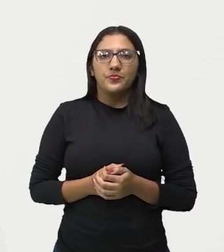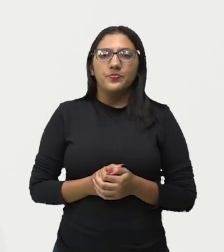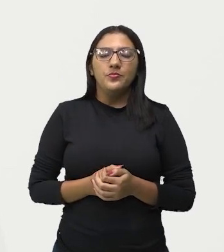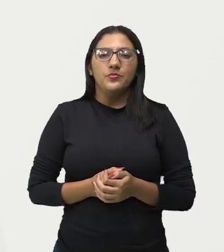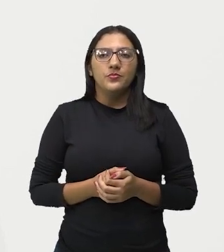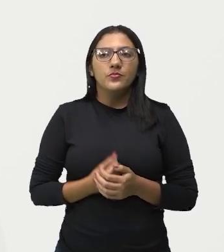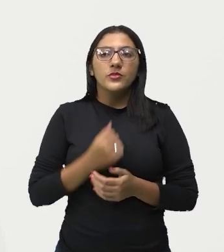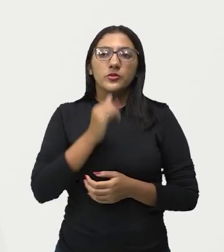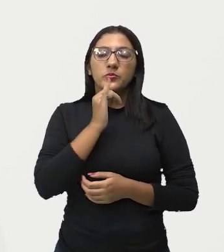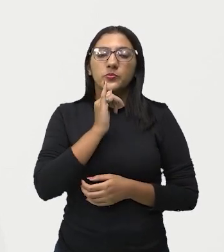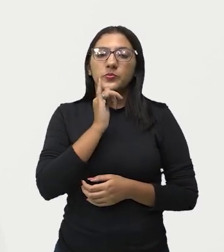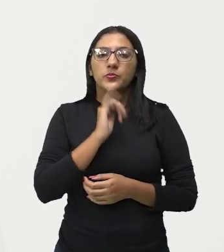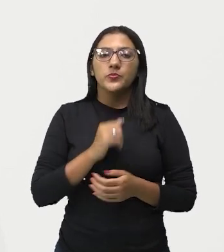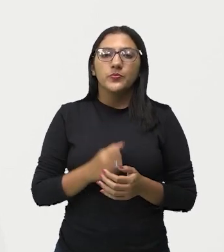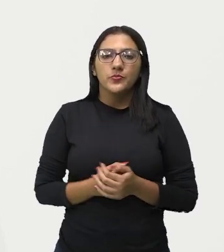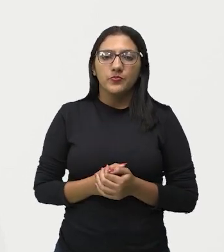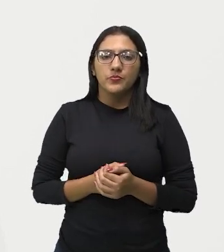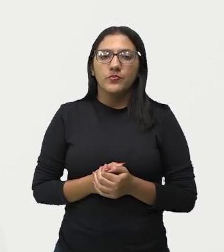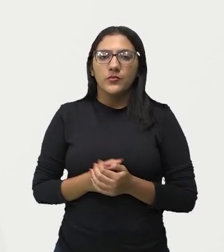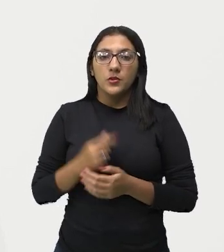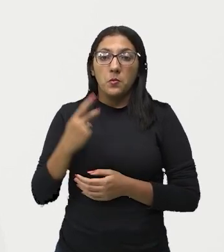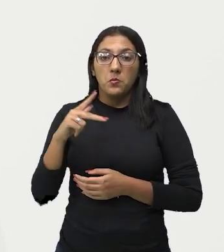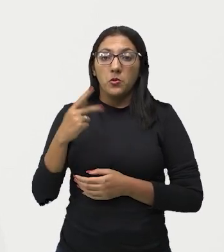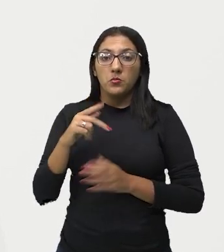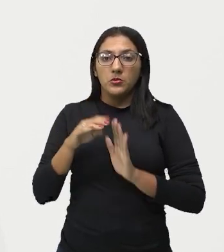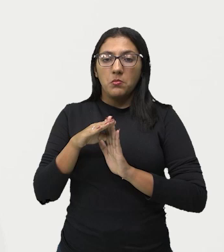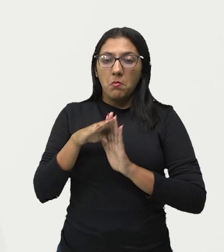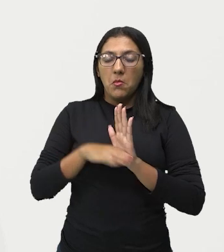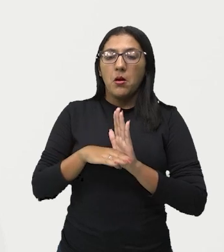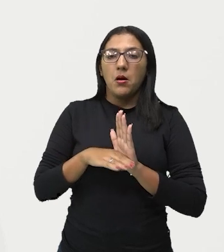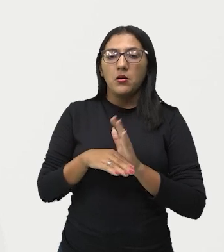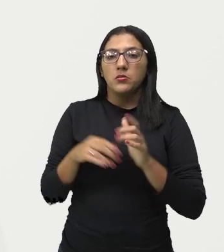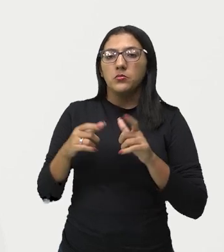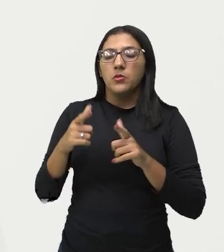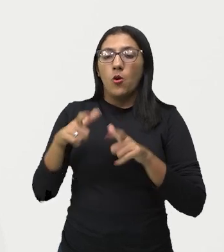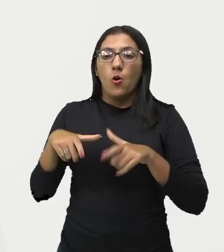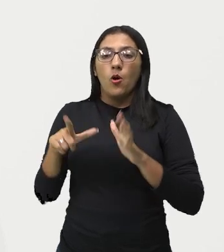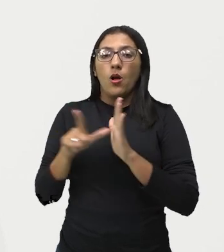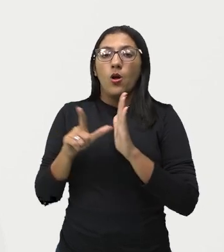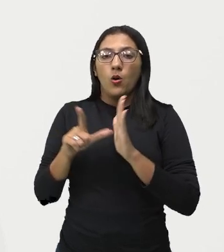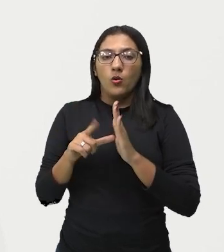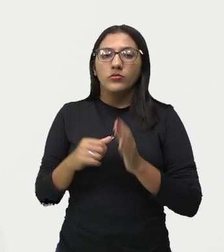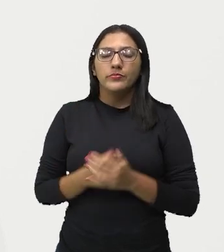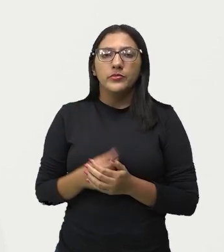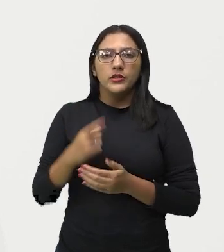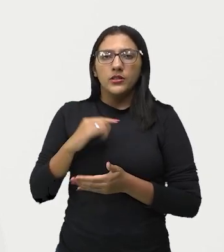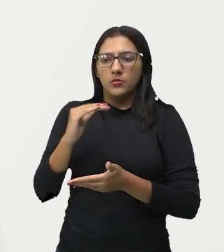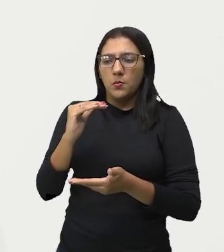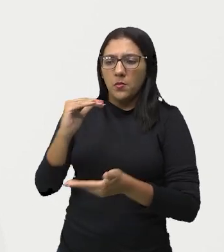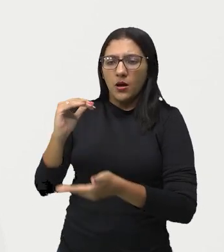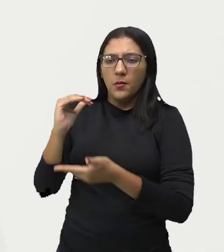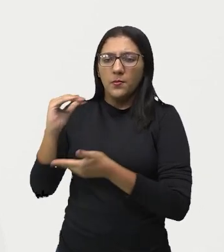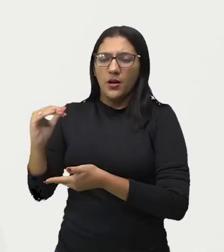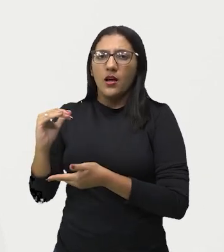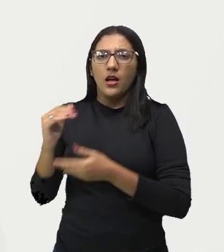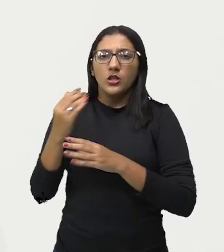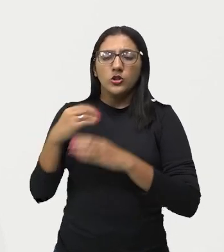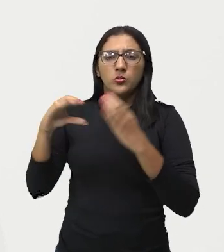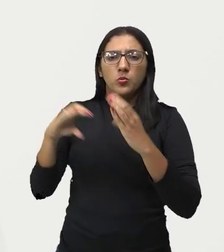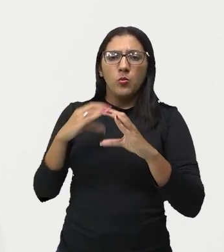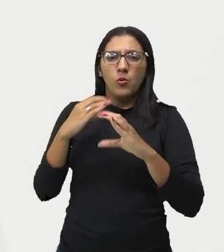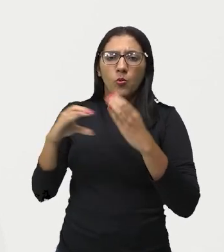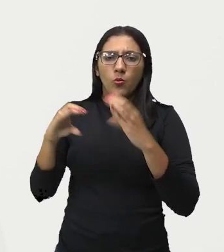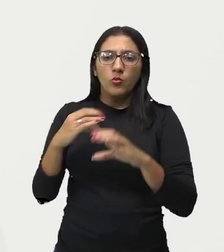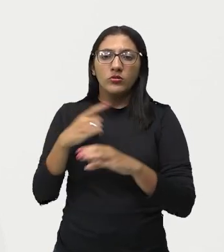Bom, a questão diz assim, ó, na promoção de uma loja, de um eletrodoméstico, um aparelho de som custava R$ 400. Teve